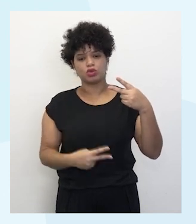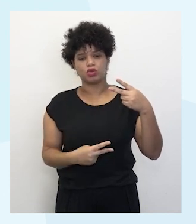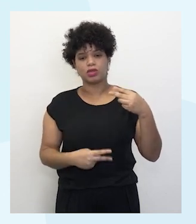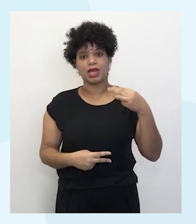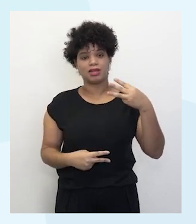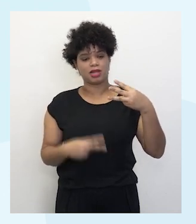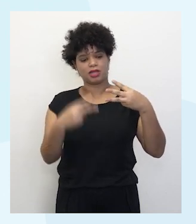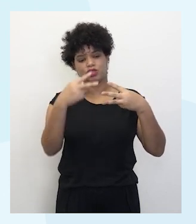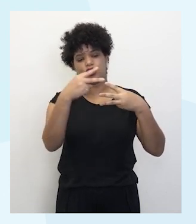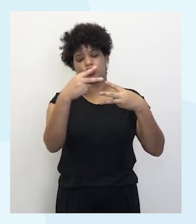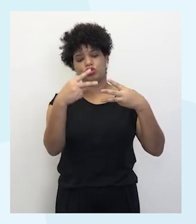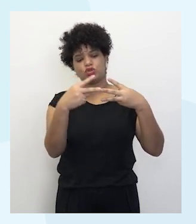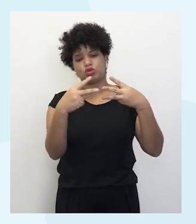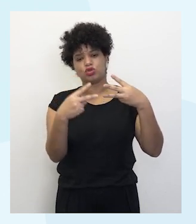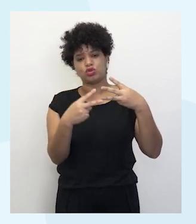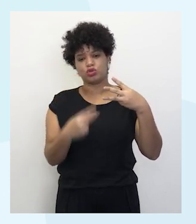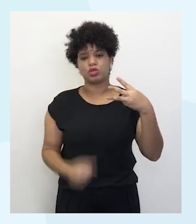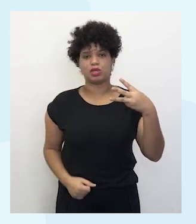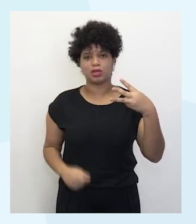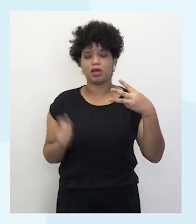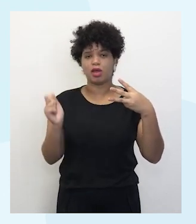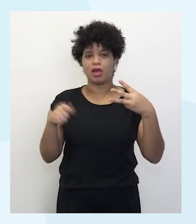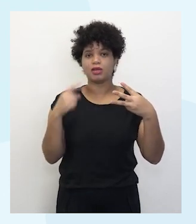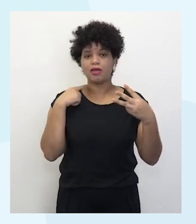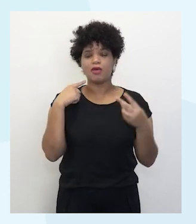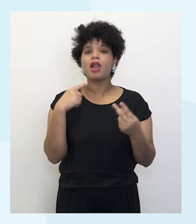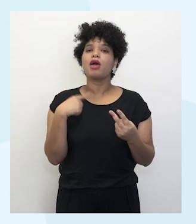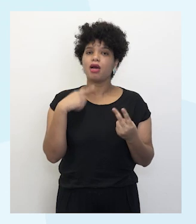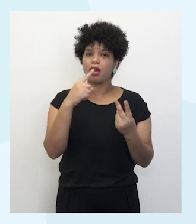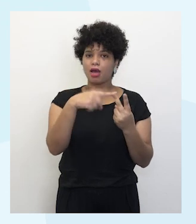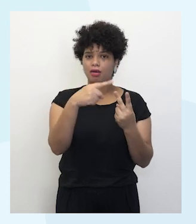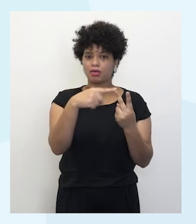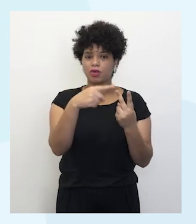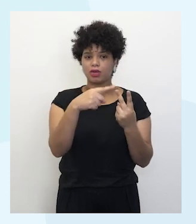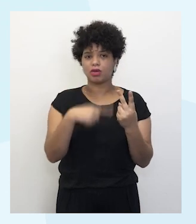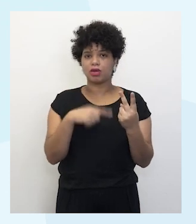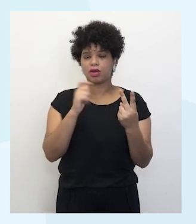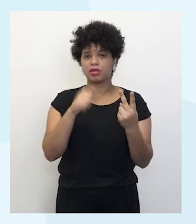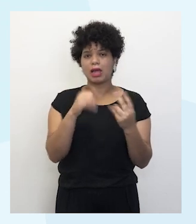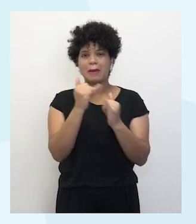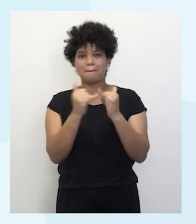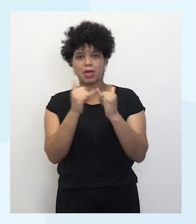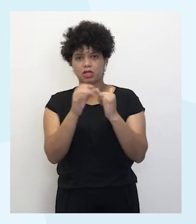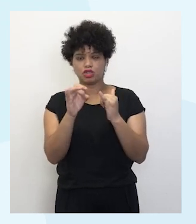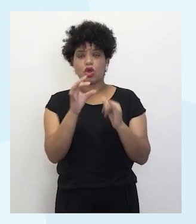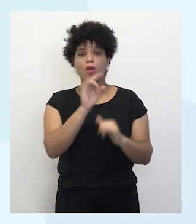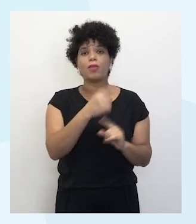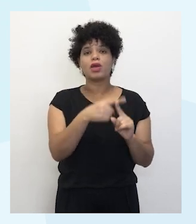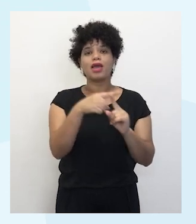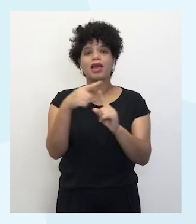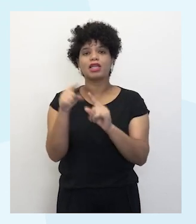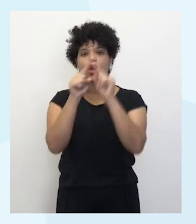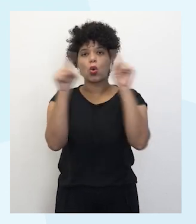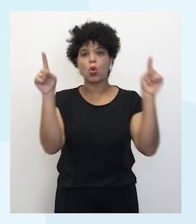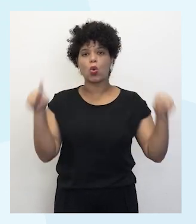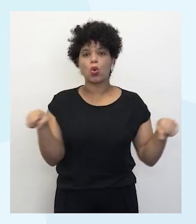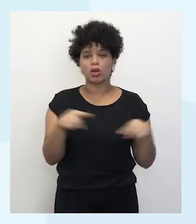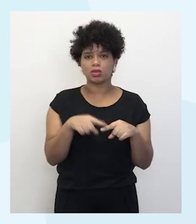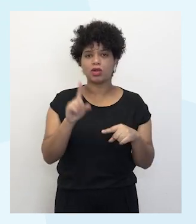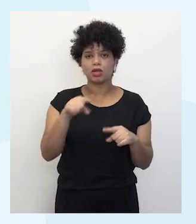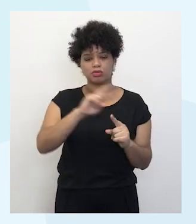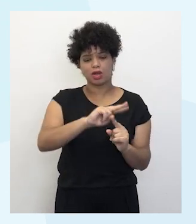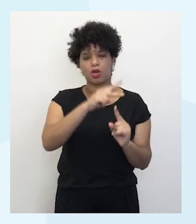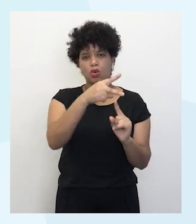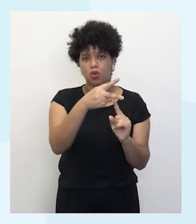ó. E aí, quando você coloca lá na nossa raiz, você pode pensar que você vai contar metade, né? Porque cada um vale um quadrado. E aí, 2 ao